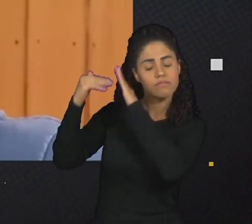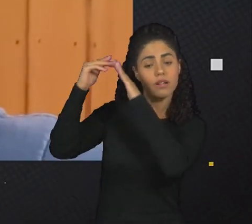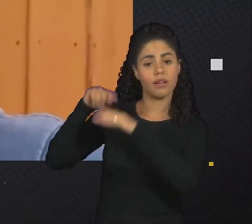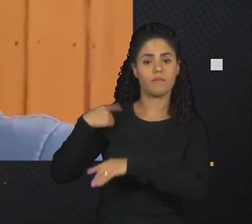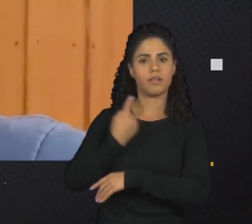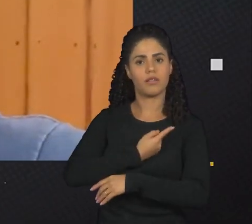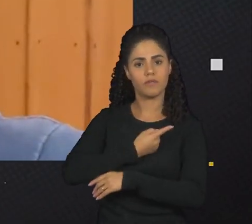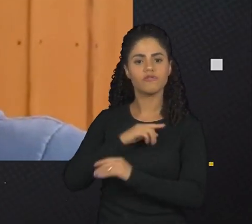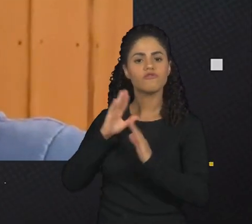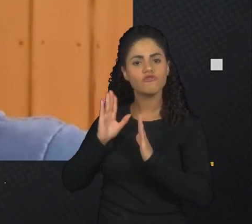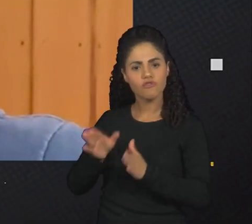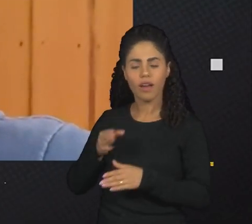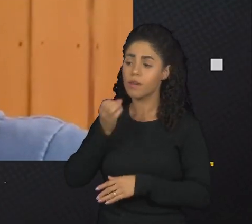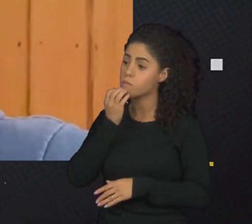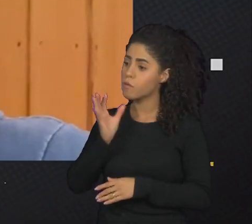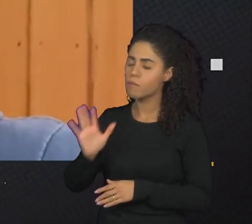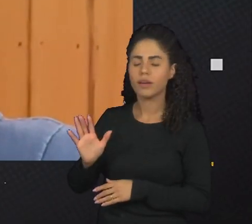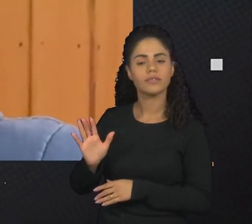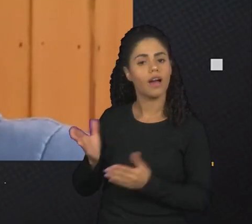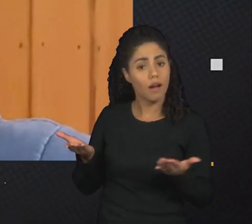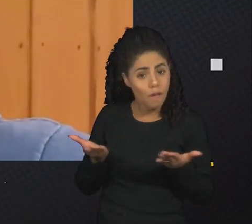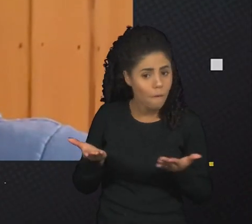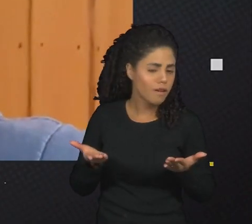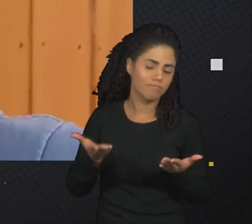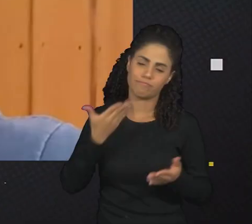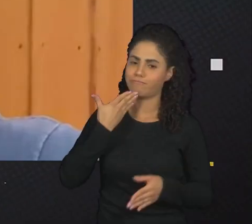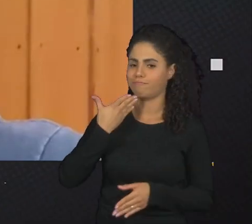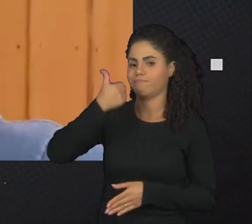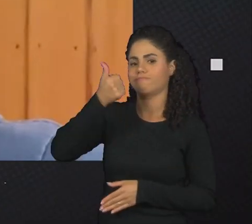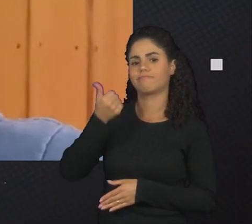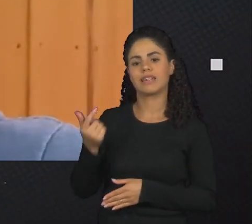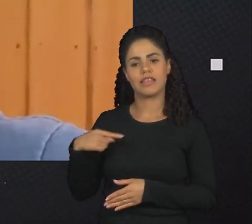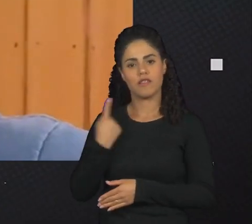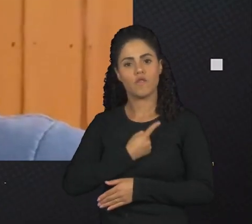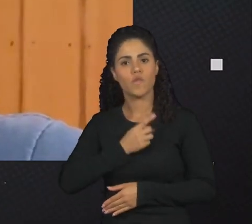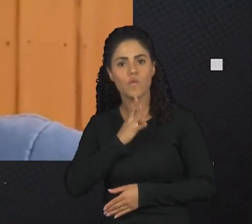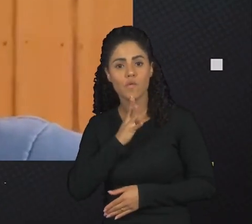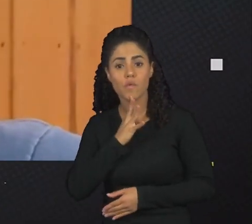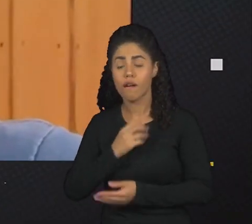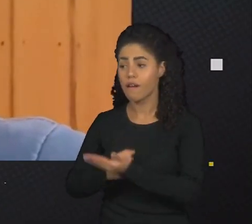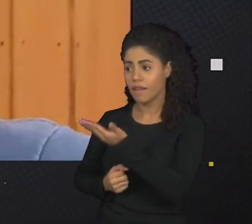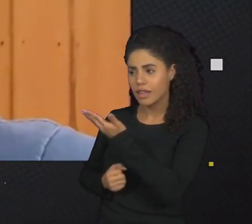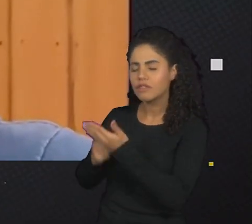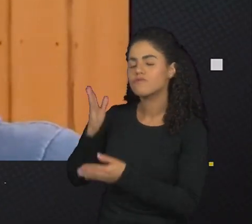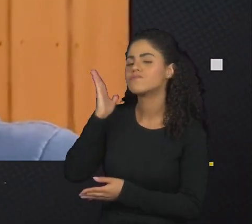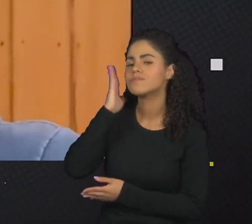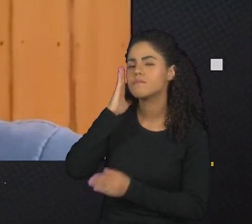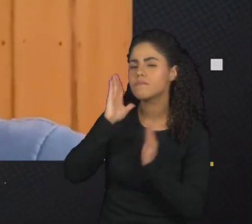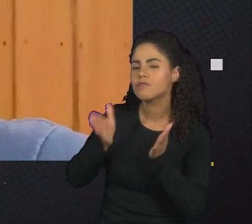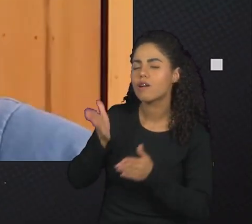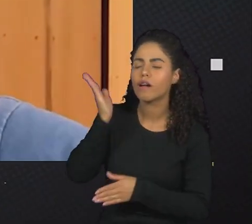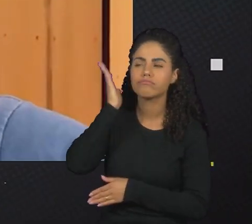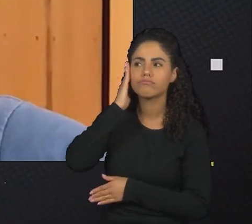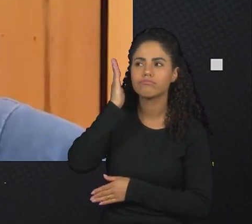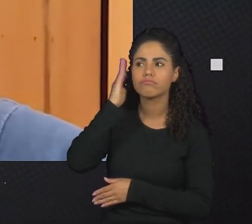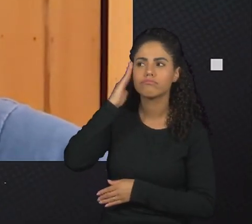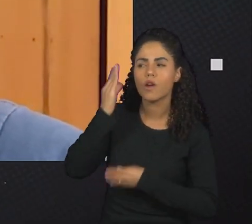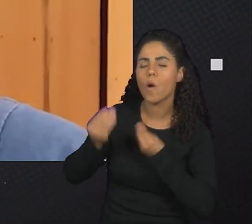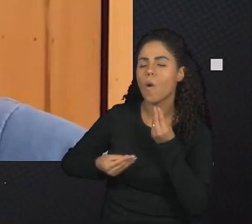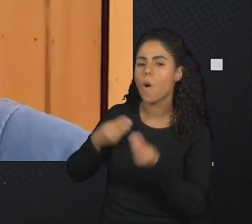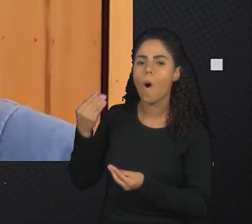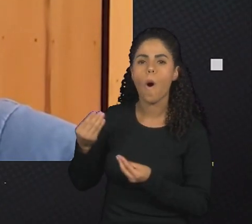tornou, mas já era um polo, mas mais desconhecido, e Caio já sabia, já sacava, e organizou